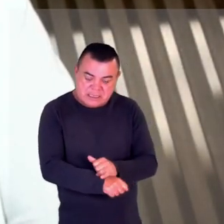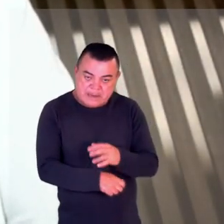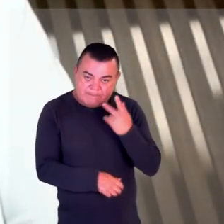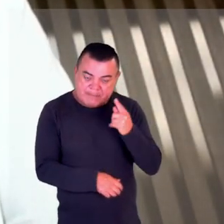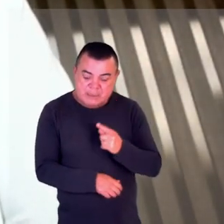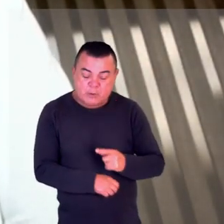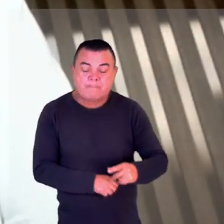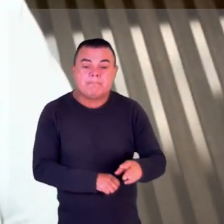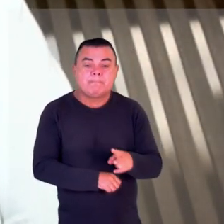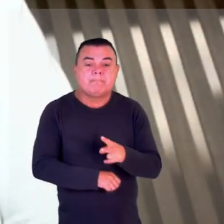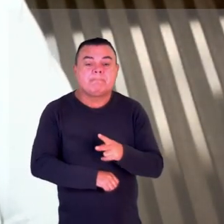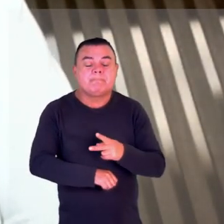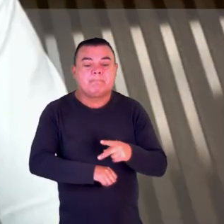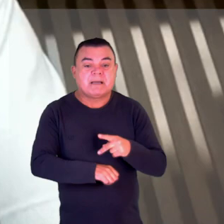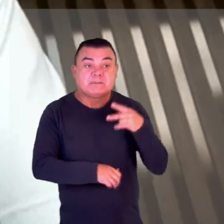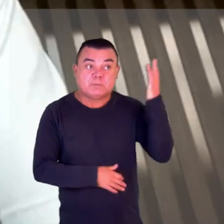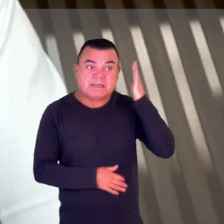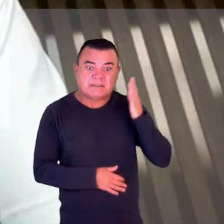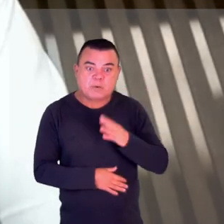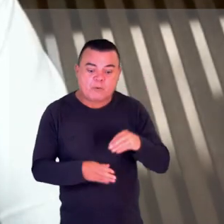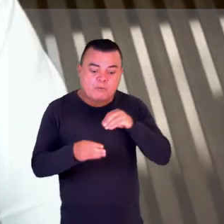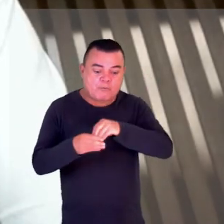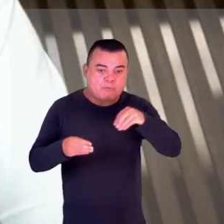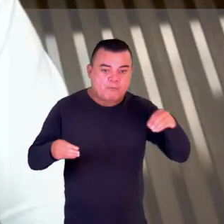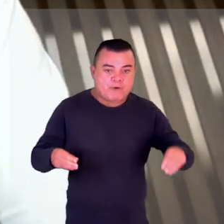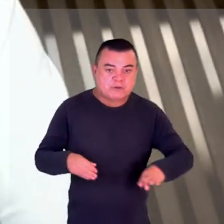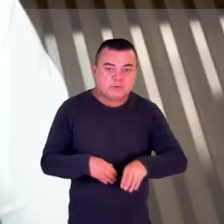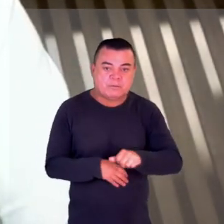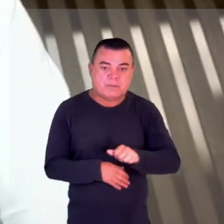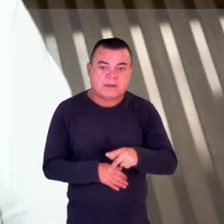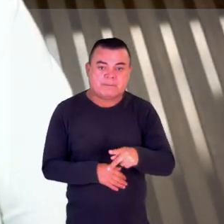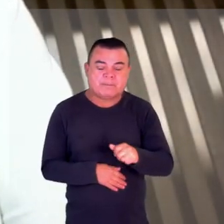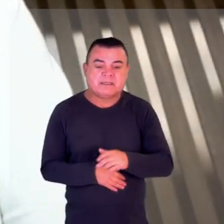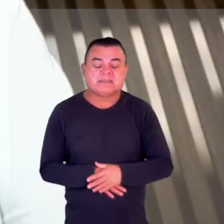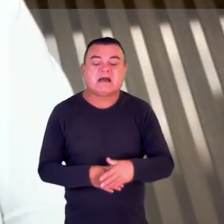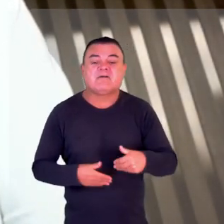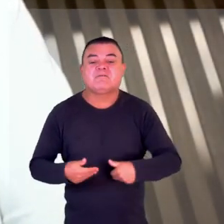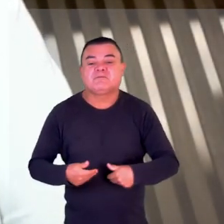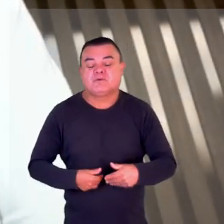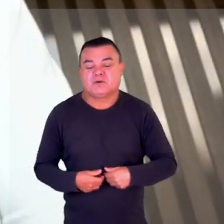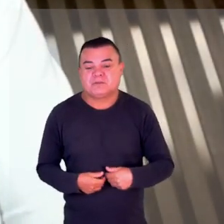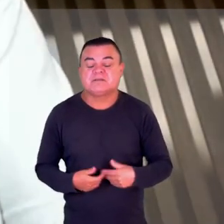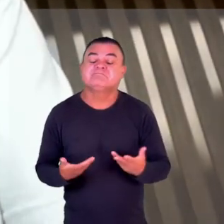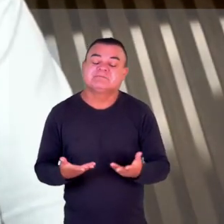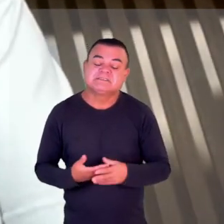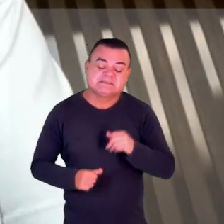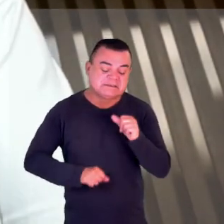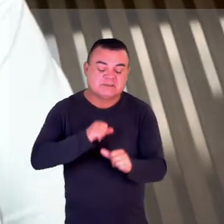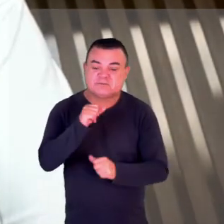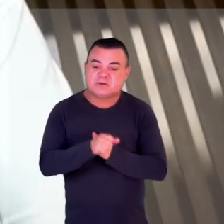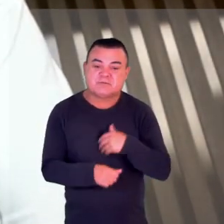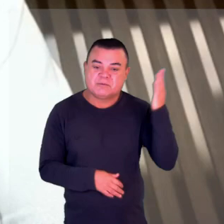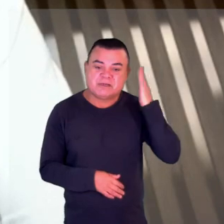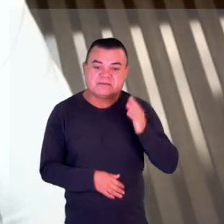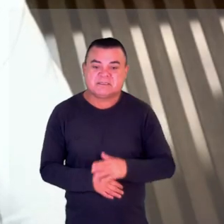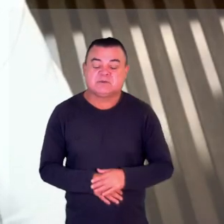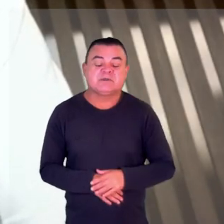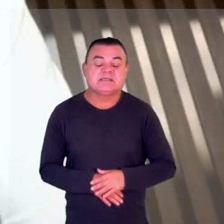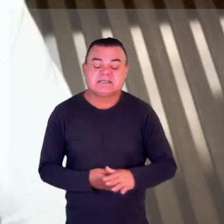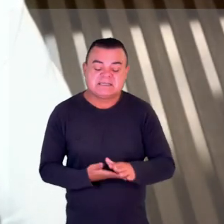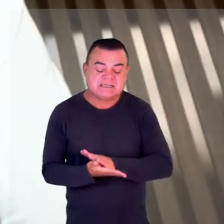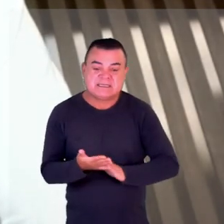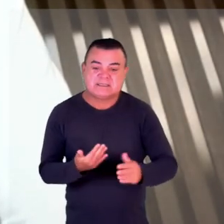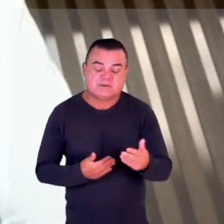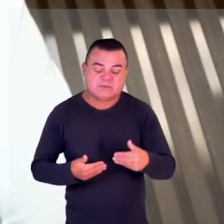fora do mapa da fome de novo Eh e que s para um Brasil totalmente sem F grande abraço a todos mais uma vez